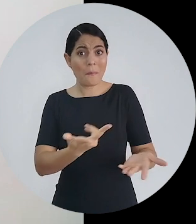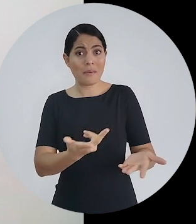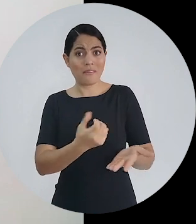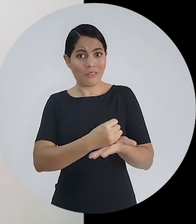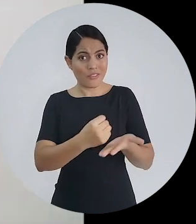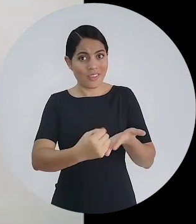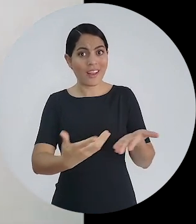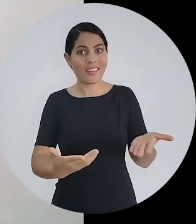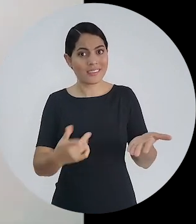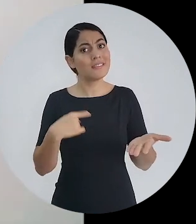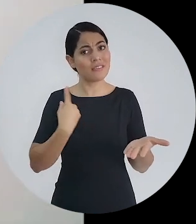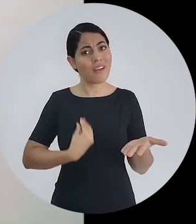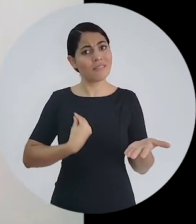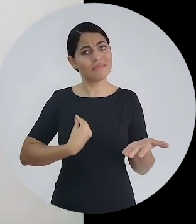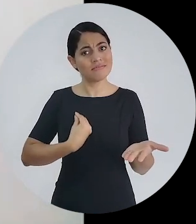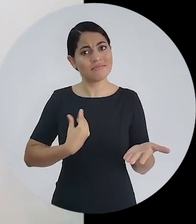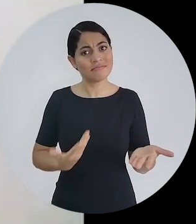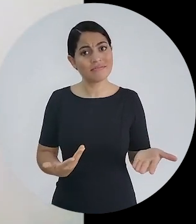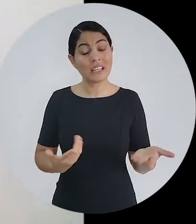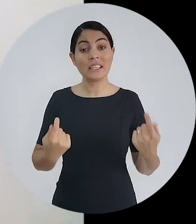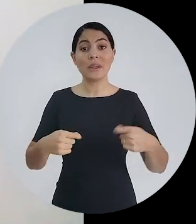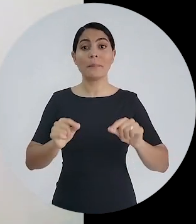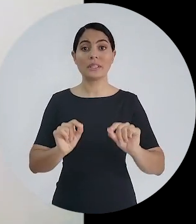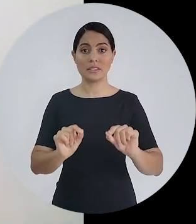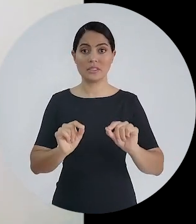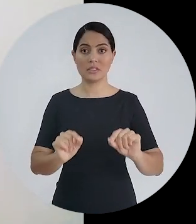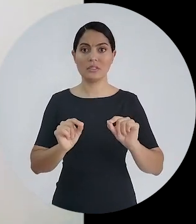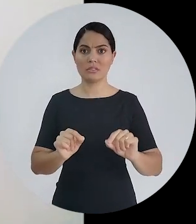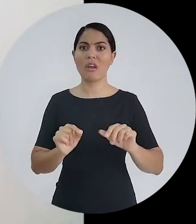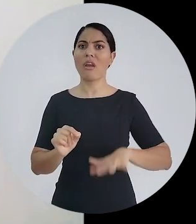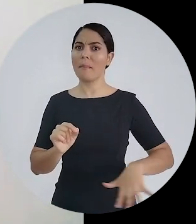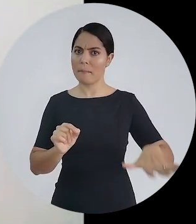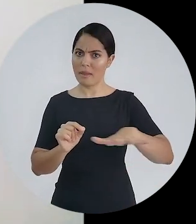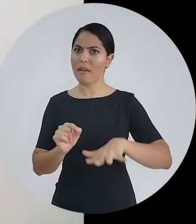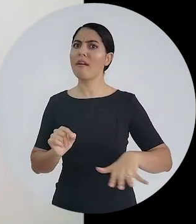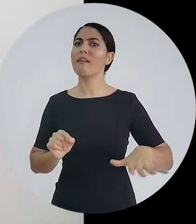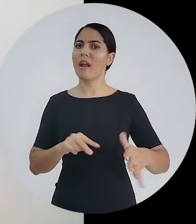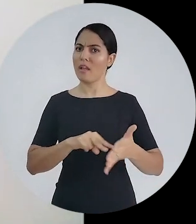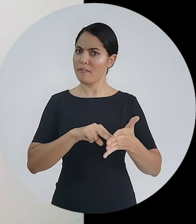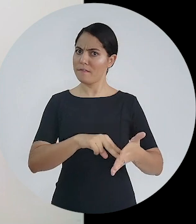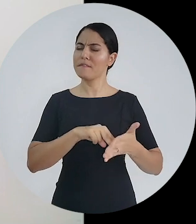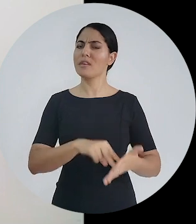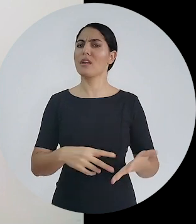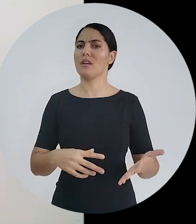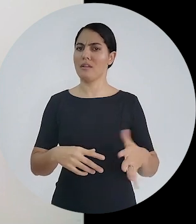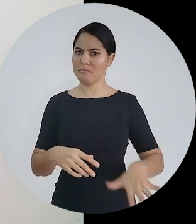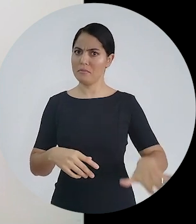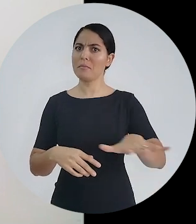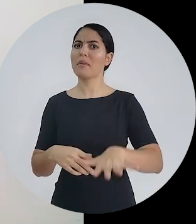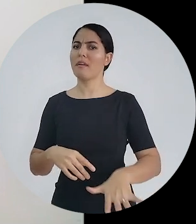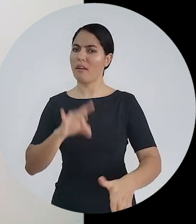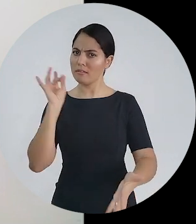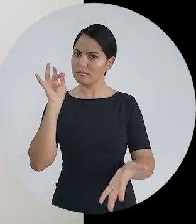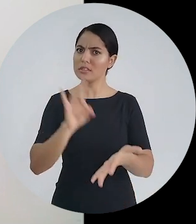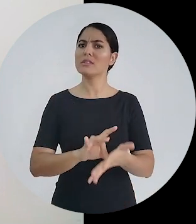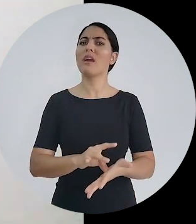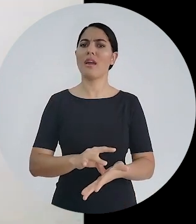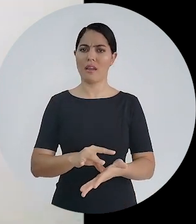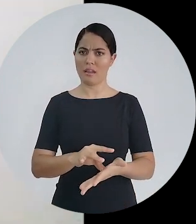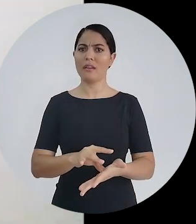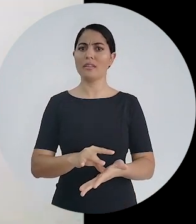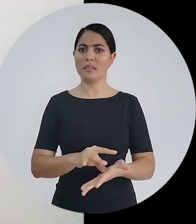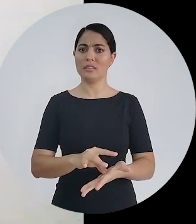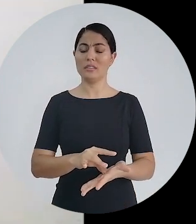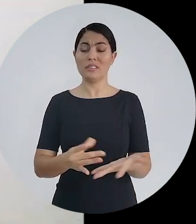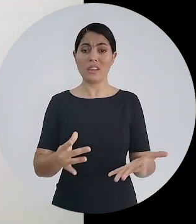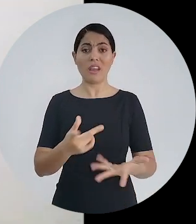e nós precisamos de um mercado sólido, de um mercado eficiente e de uma economia que a economia